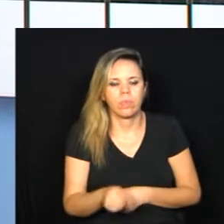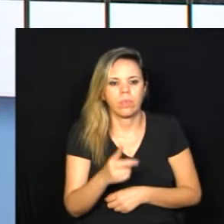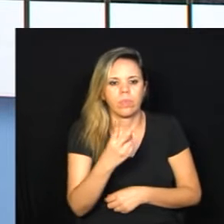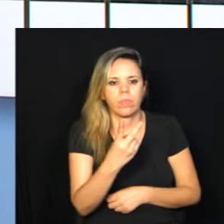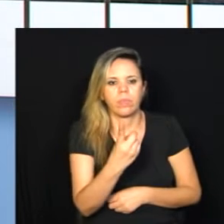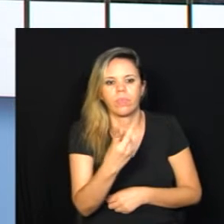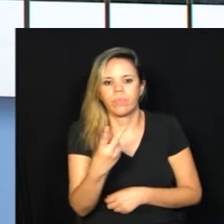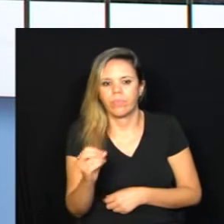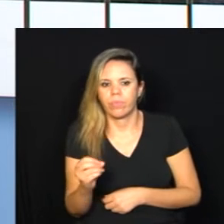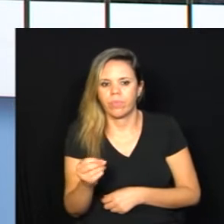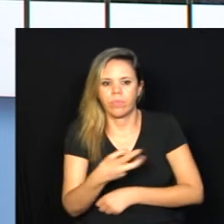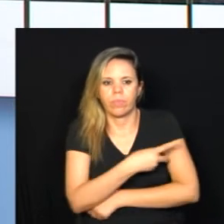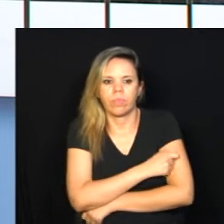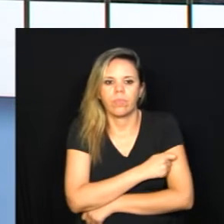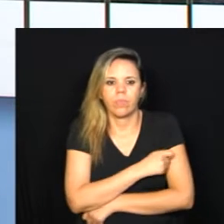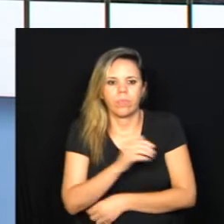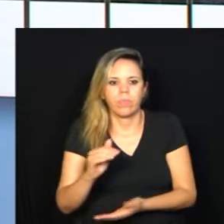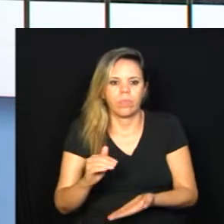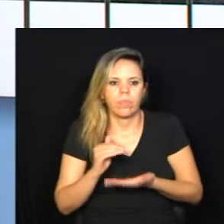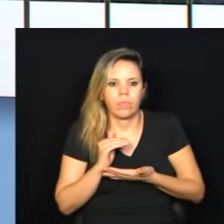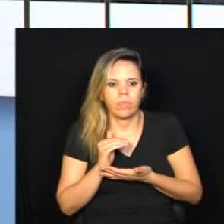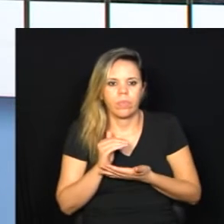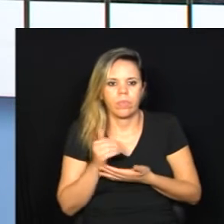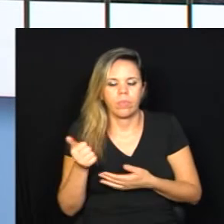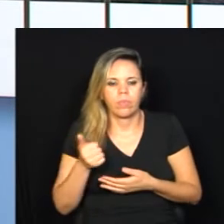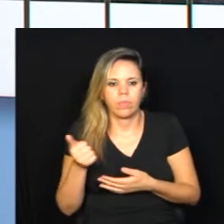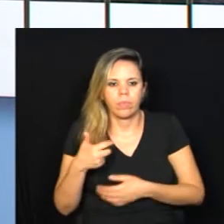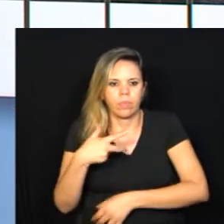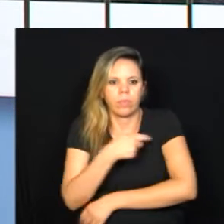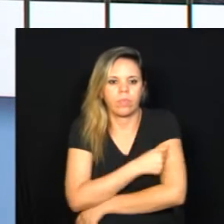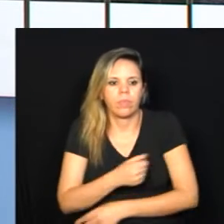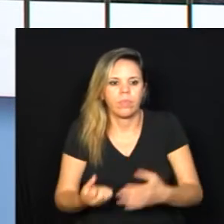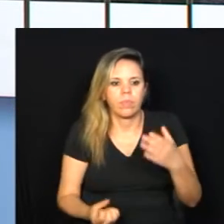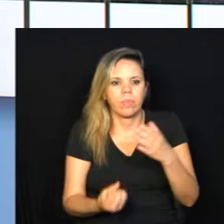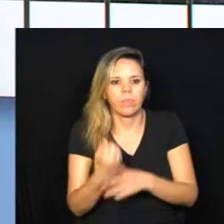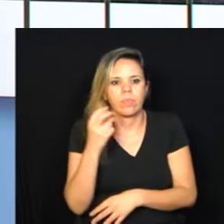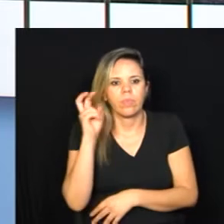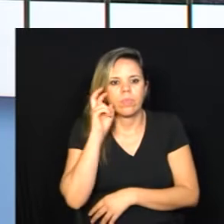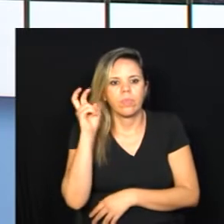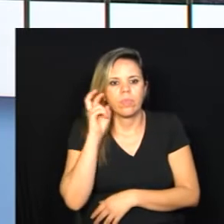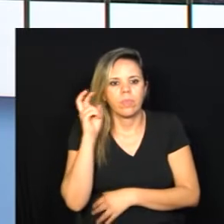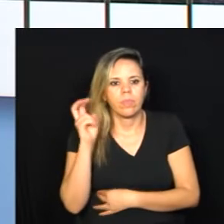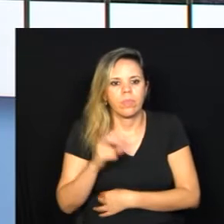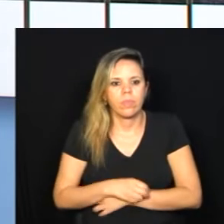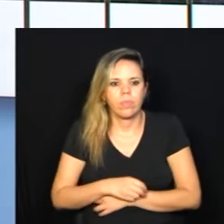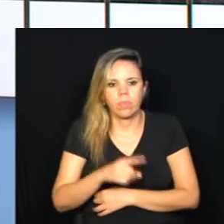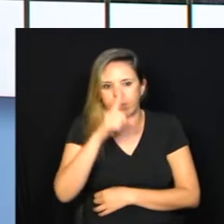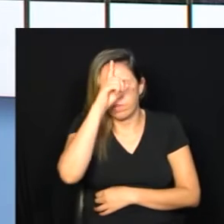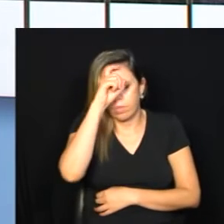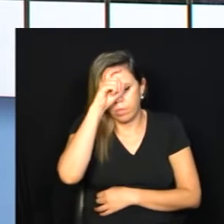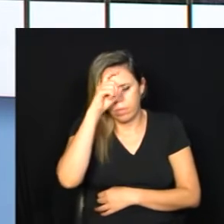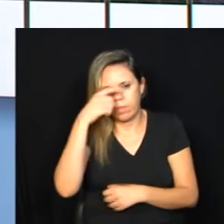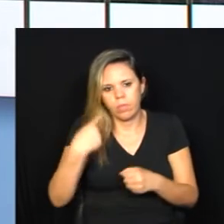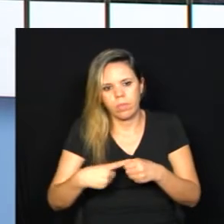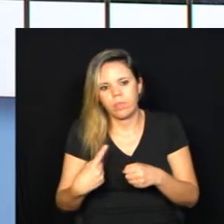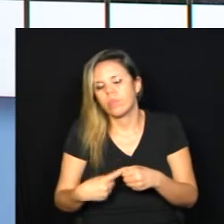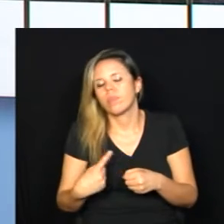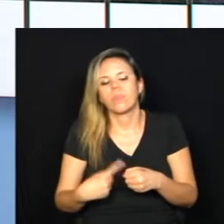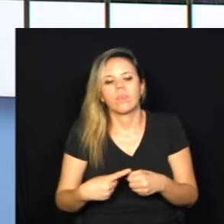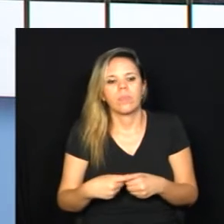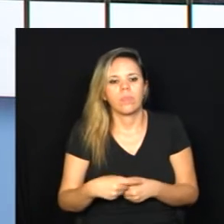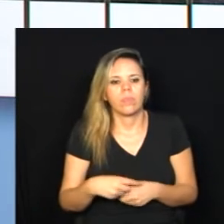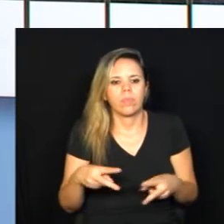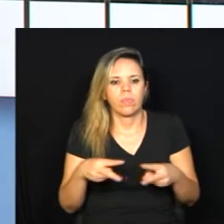1.120 doses recebidas e a primeira aplicação aconteceu nesta quinta-feira no Hospital Municipal de Paulínia.